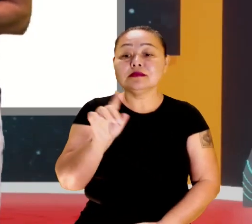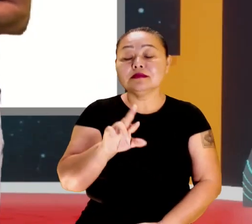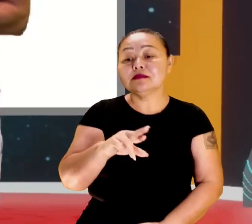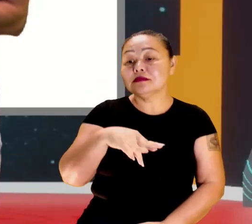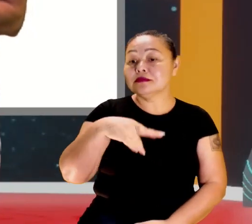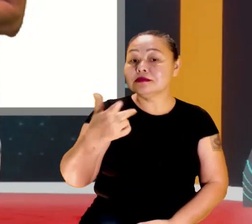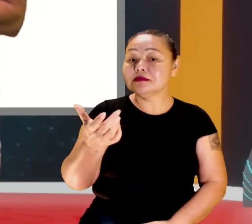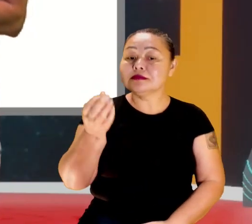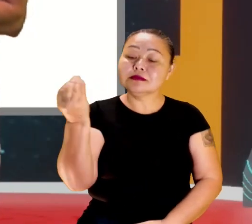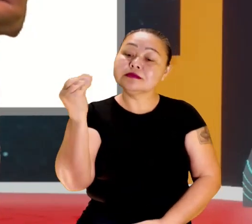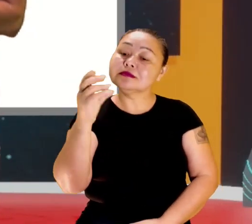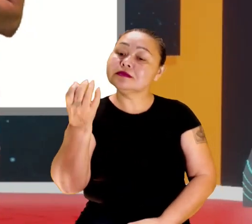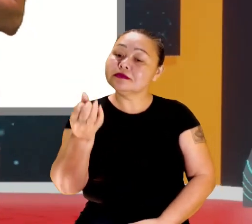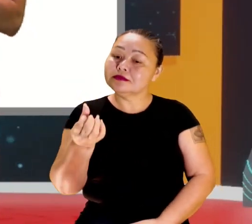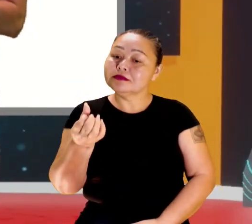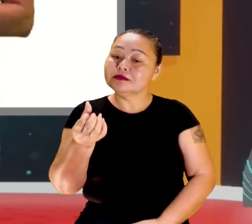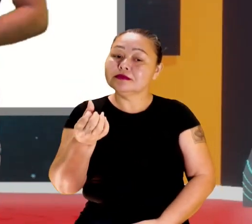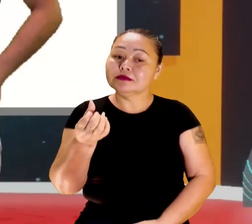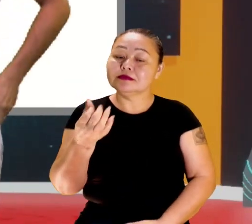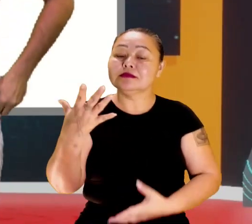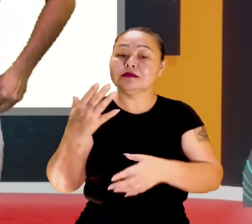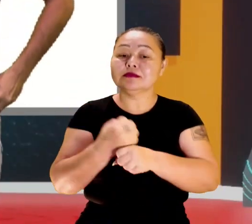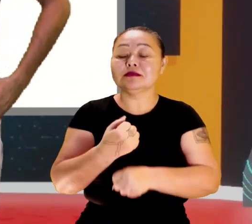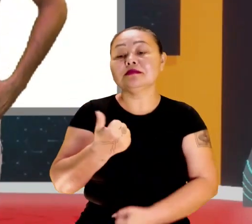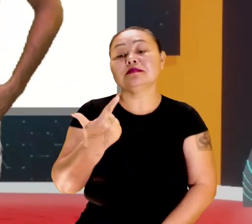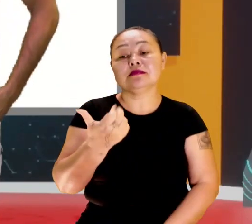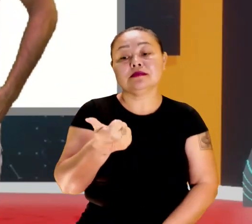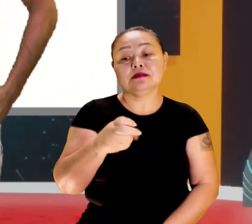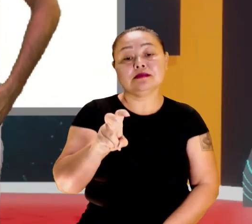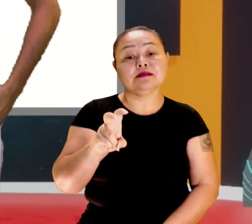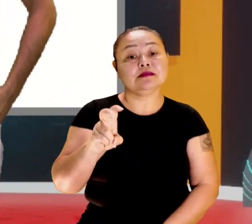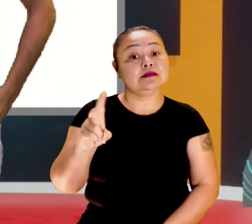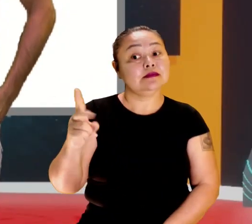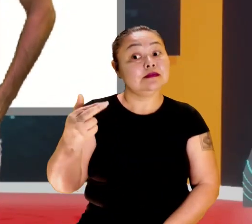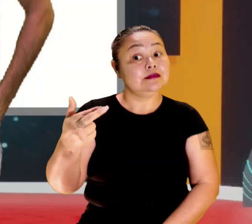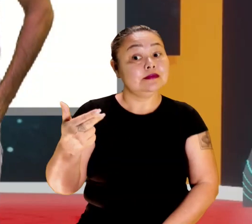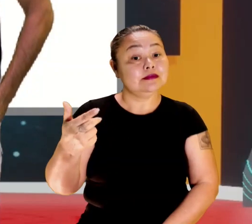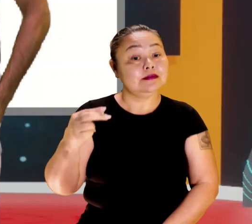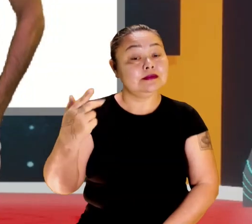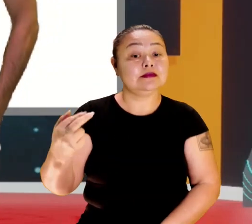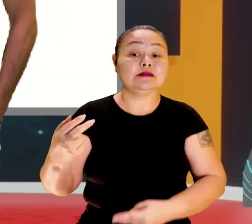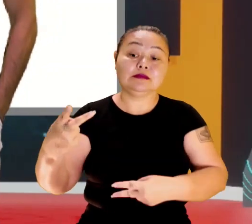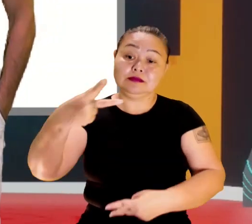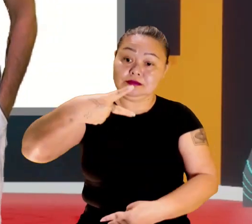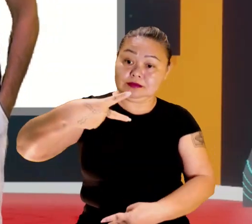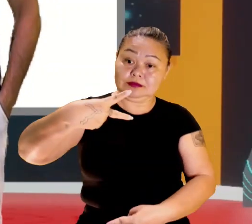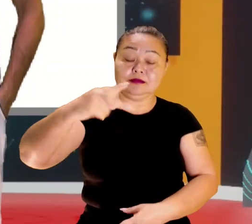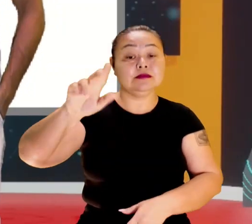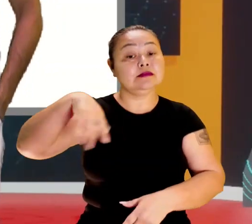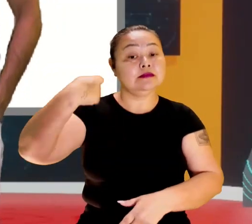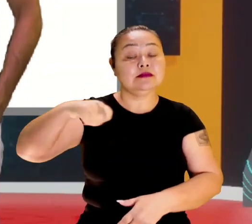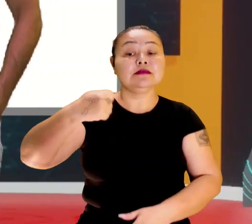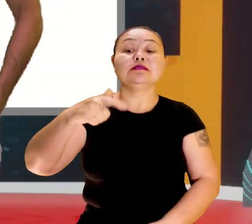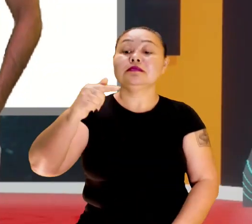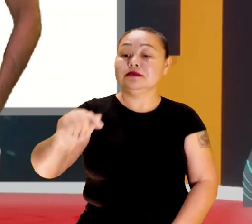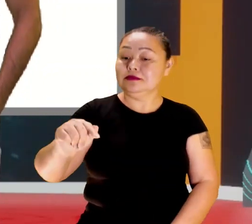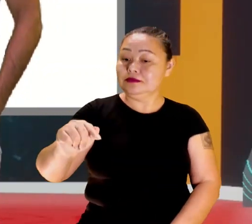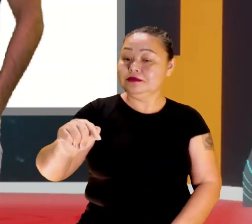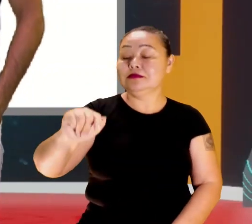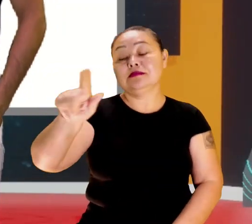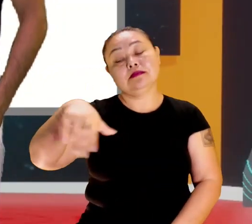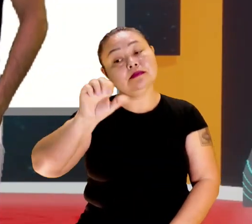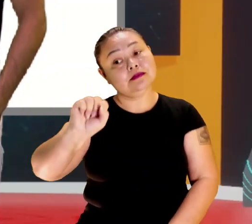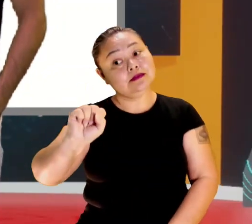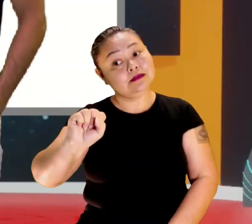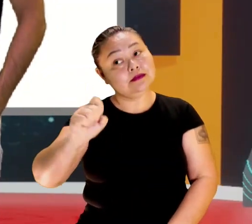Se eu botar o 6 aqui, 6 mais 15 vai ficar igual, e esse sinal não é de igual, esse sinal é de maior. Então eu preciso de quem? Do 7, do 8,